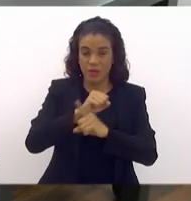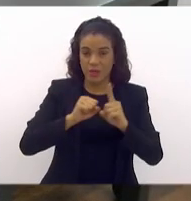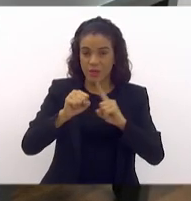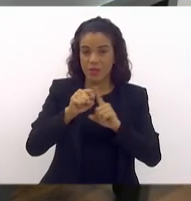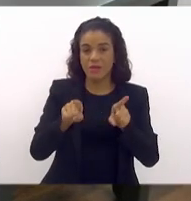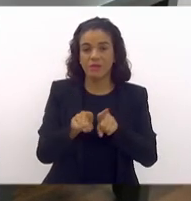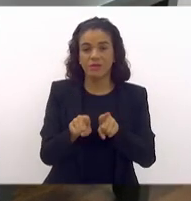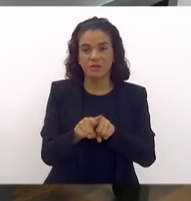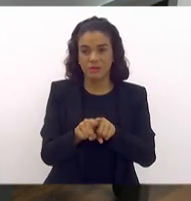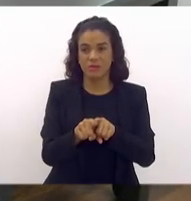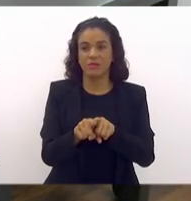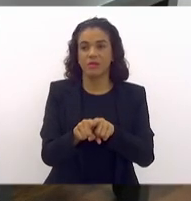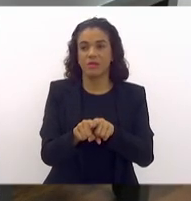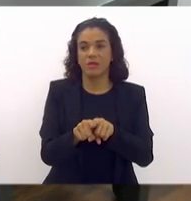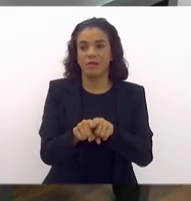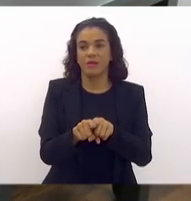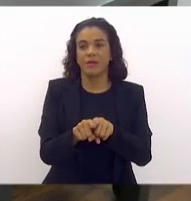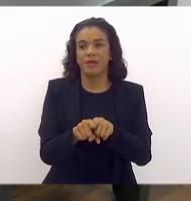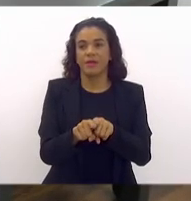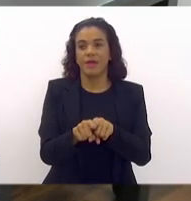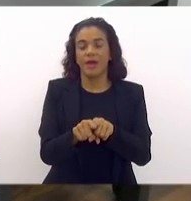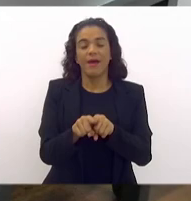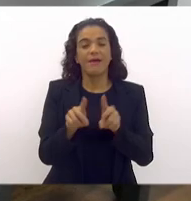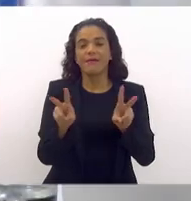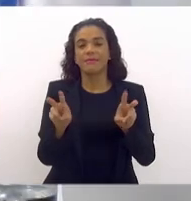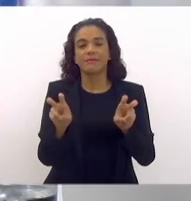também até mesmo essa